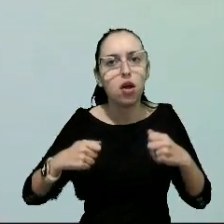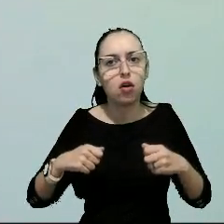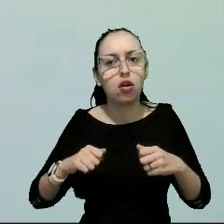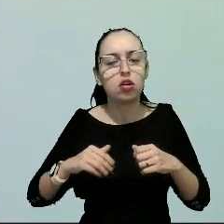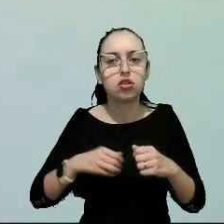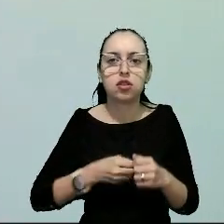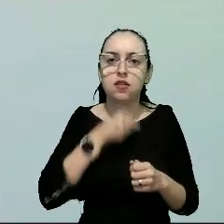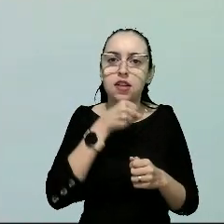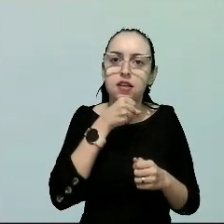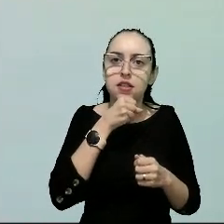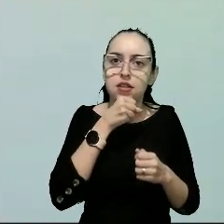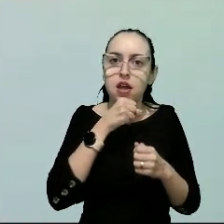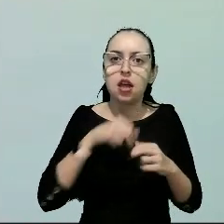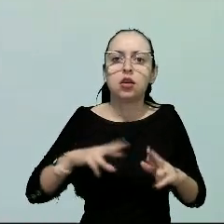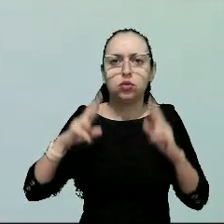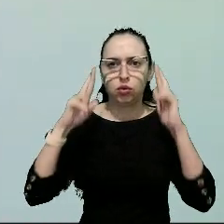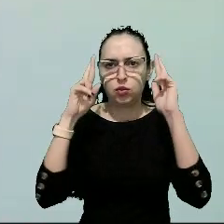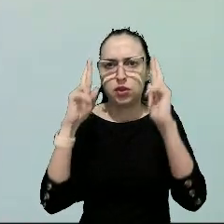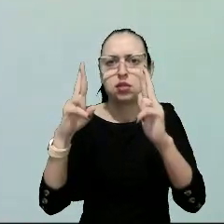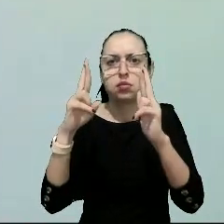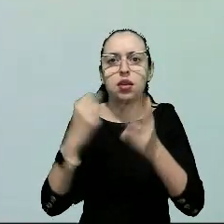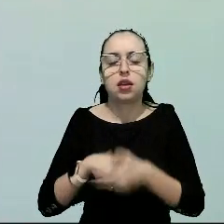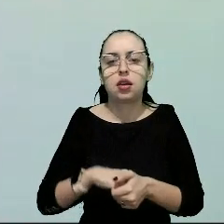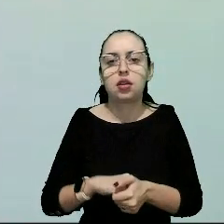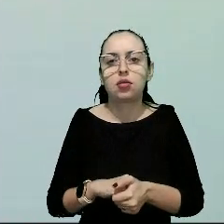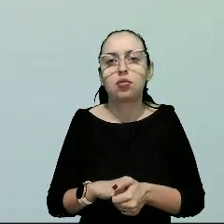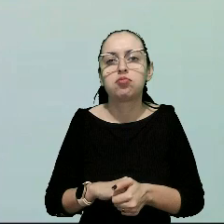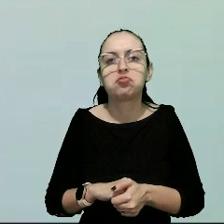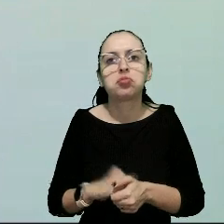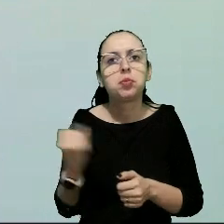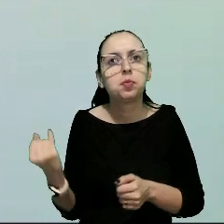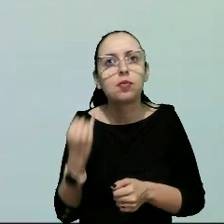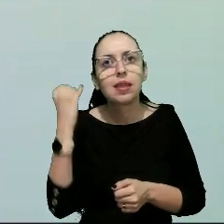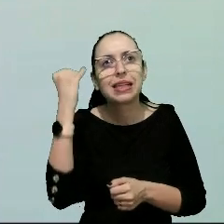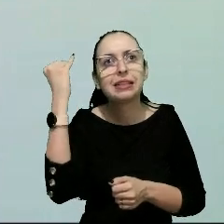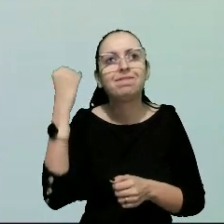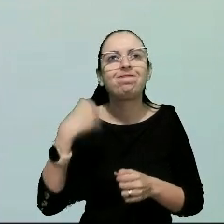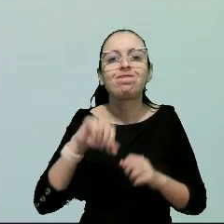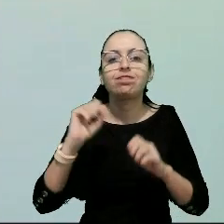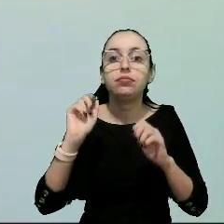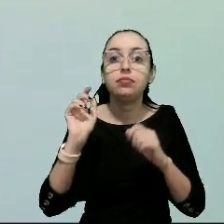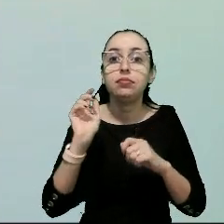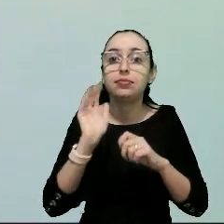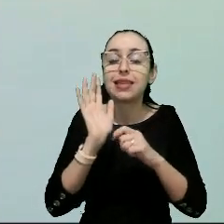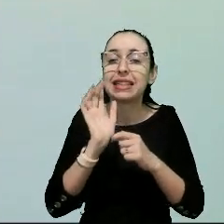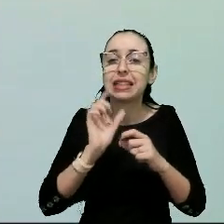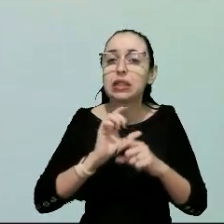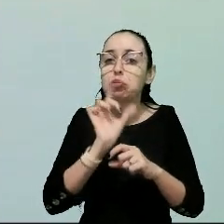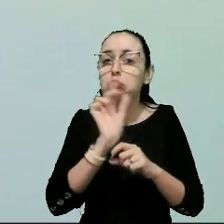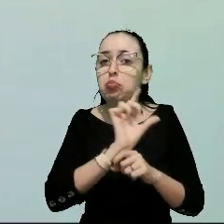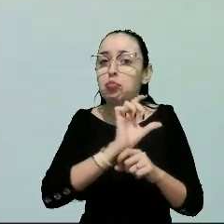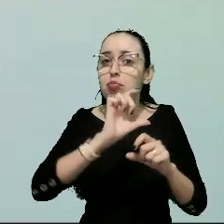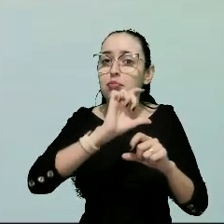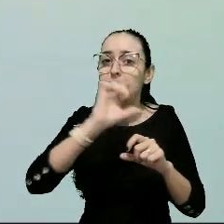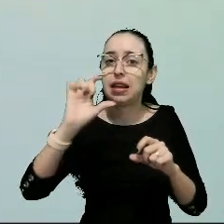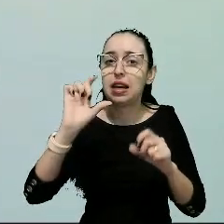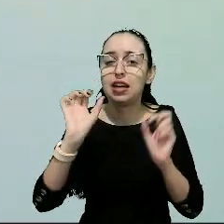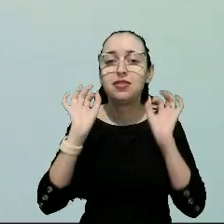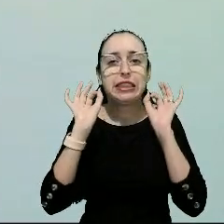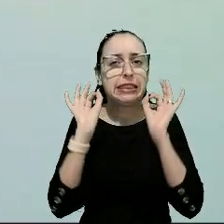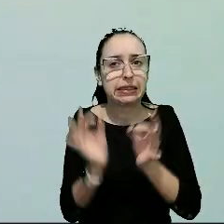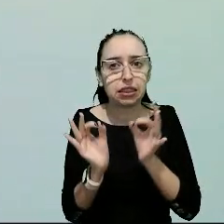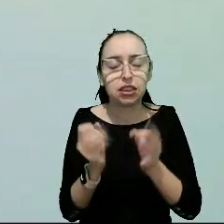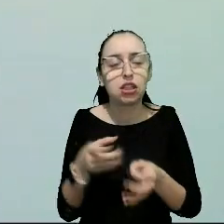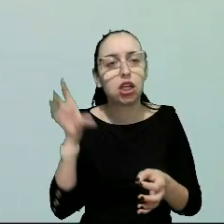mais dignidade, mais respeito, e principalmente, que é a palavra-chave que eu mais escuto